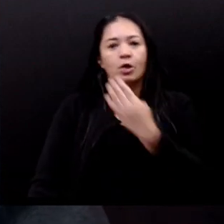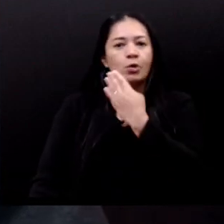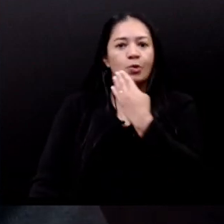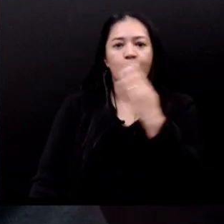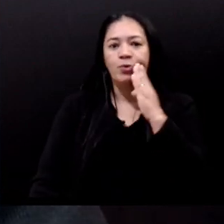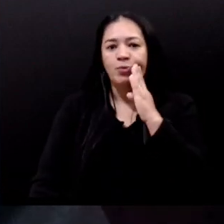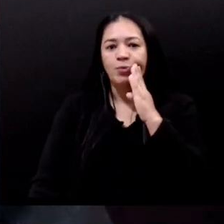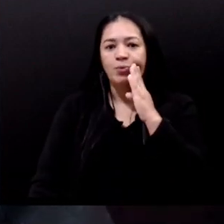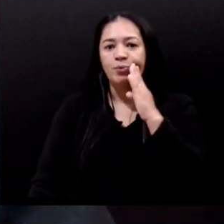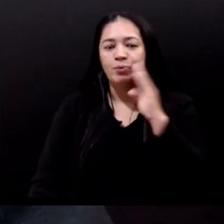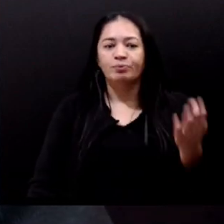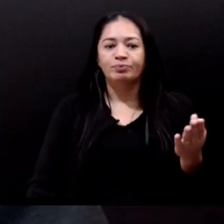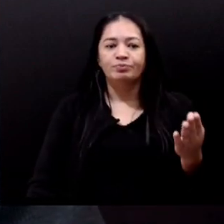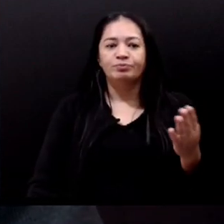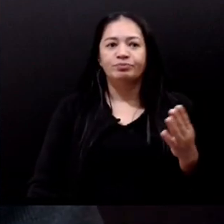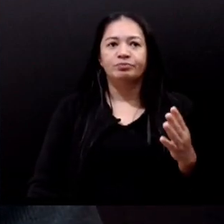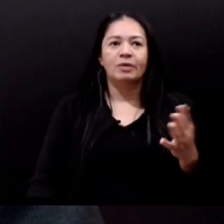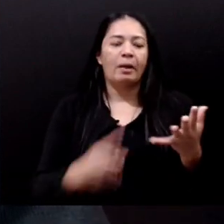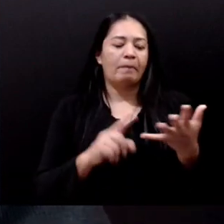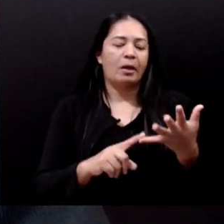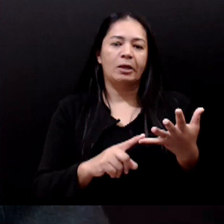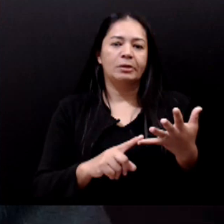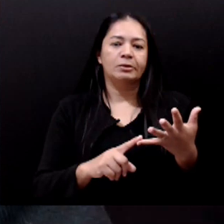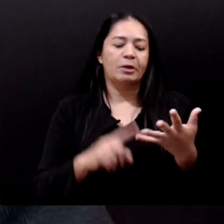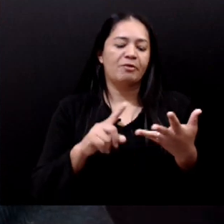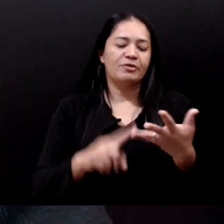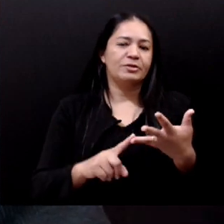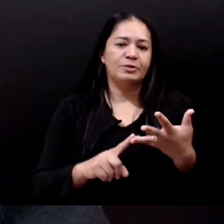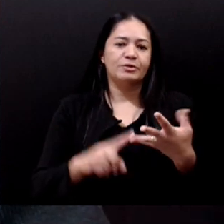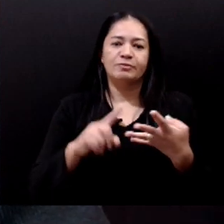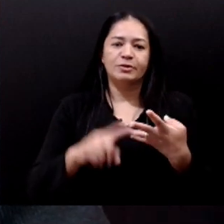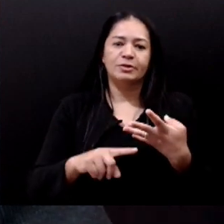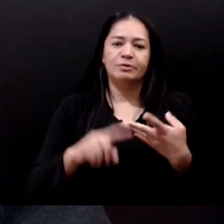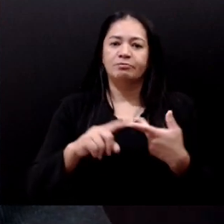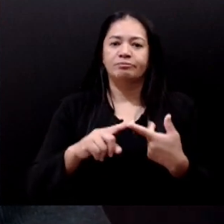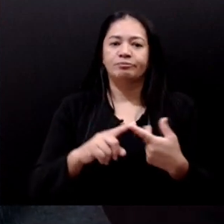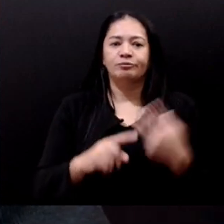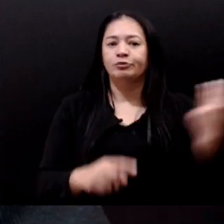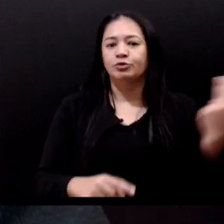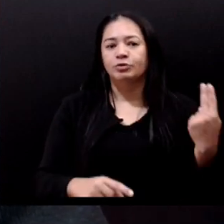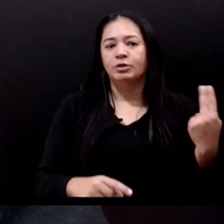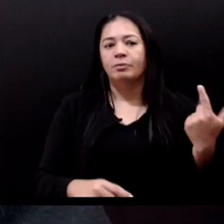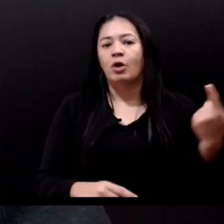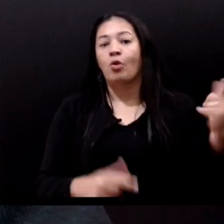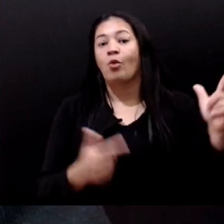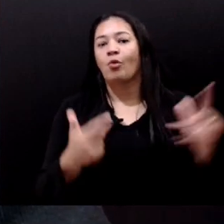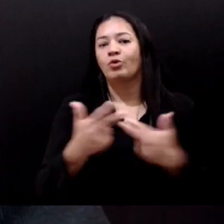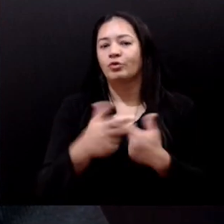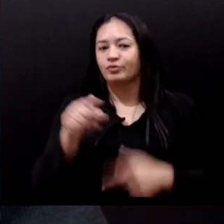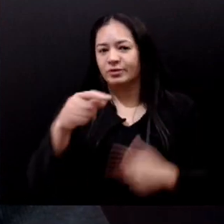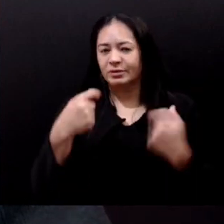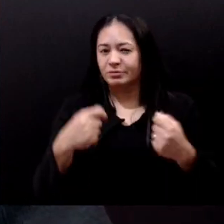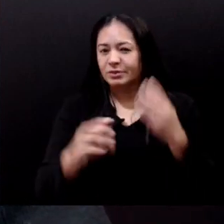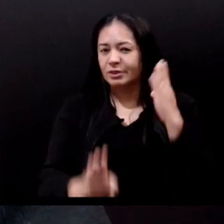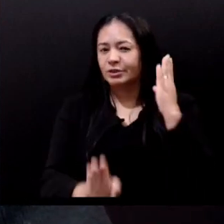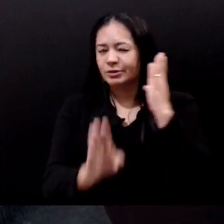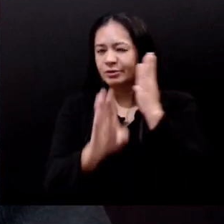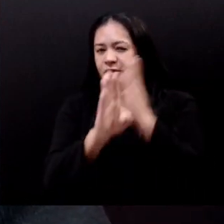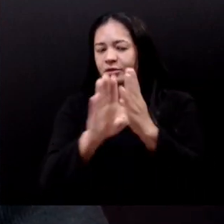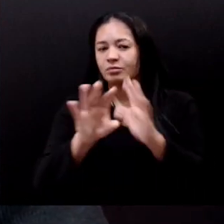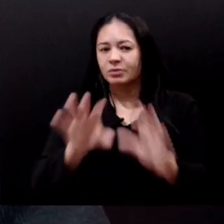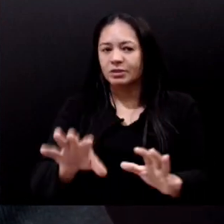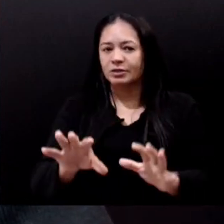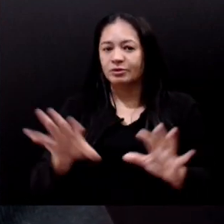não deu certo. Eu fiz isso, não deu certo". Pode ser que tenha outras coisas que você precisa descobrir, e isso está mais ligado